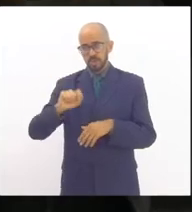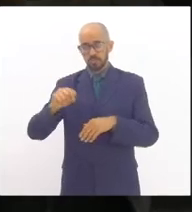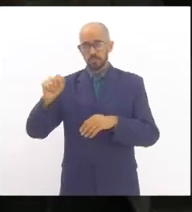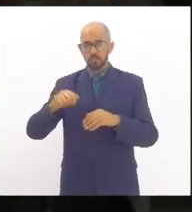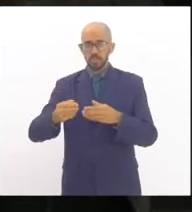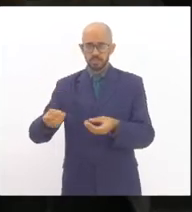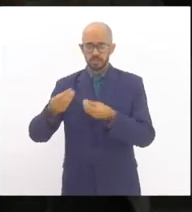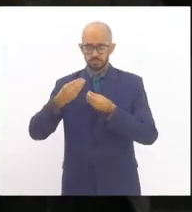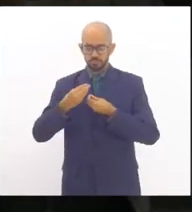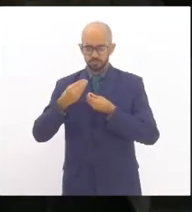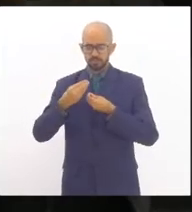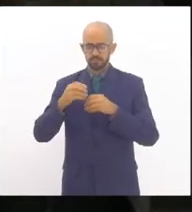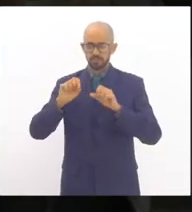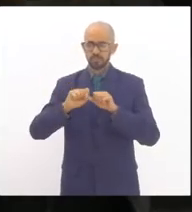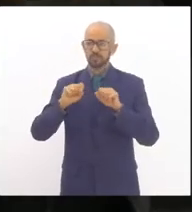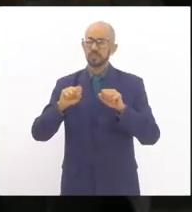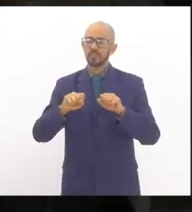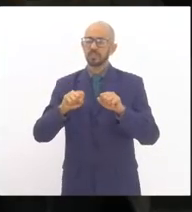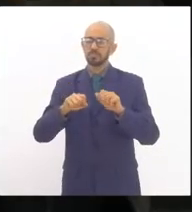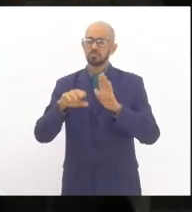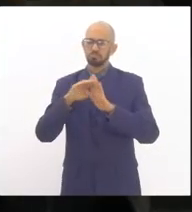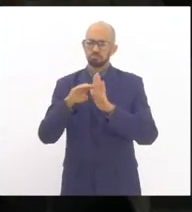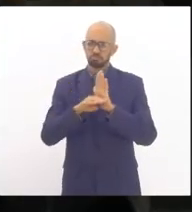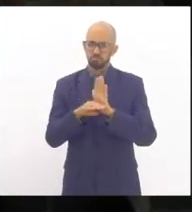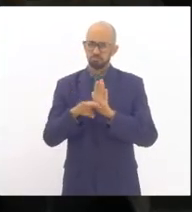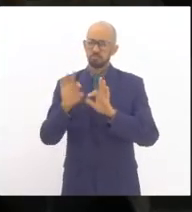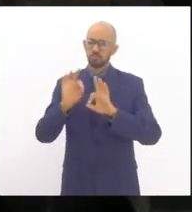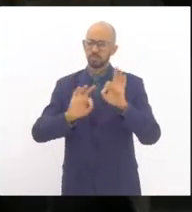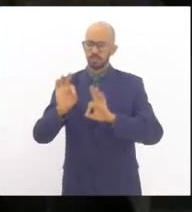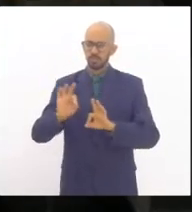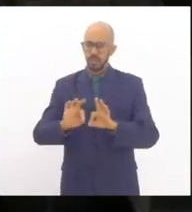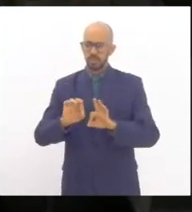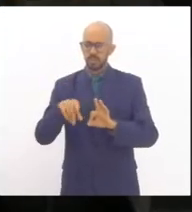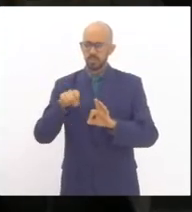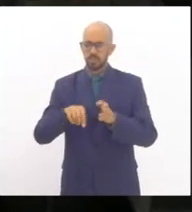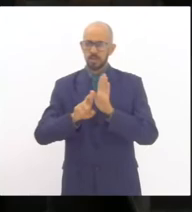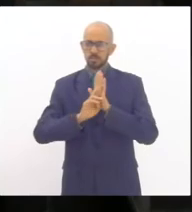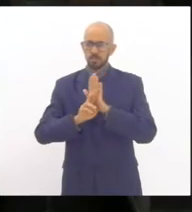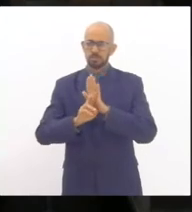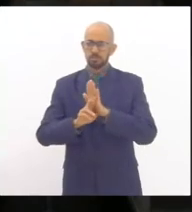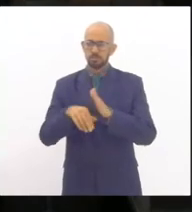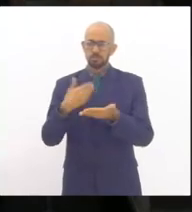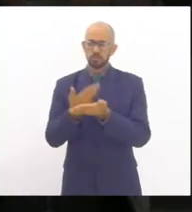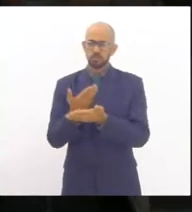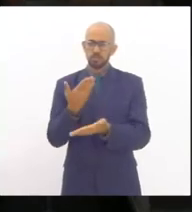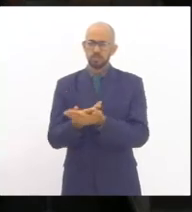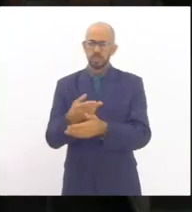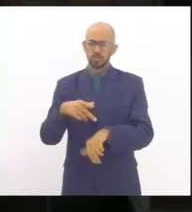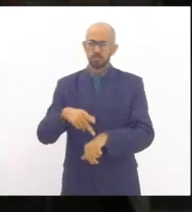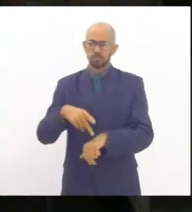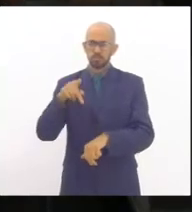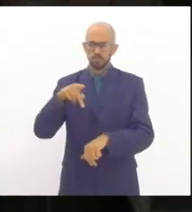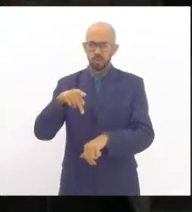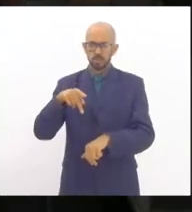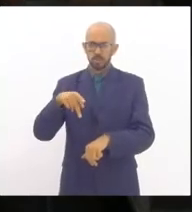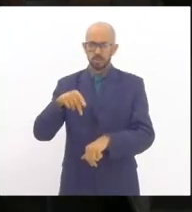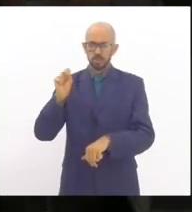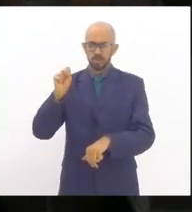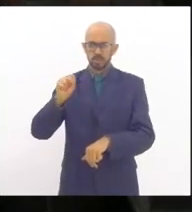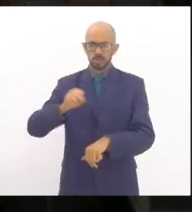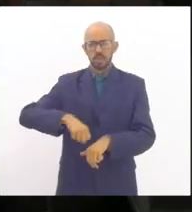batizada RPG que é uma entidade representativa de estudantes de pós graduação mestrandos e doutorandos de todo o Brasil